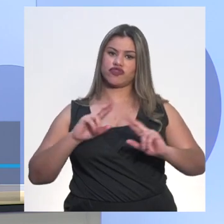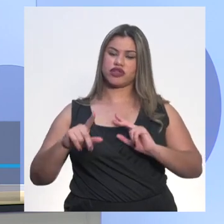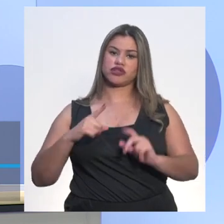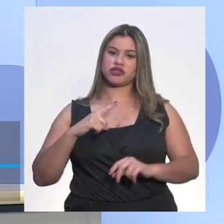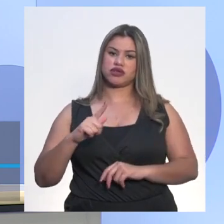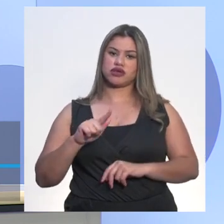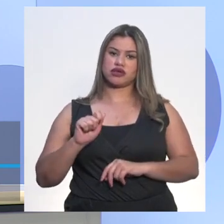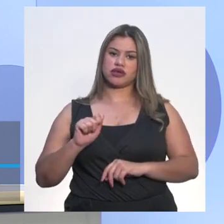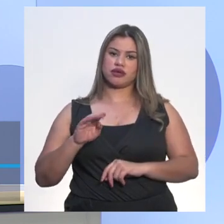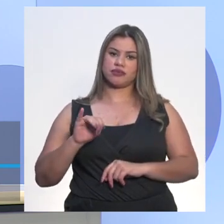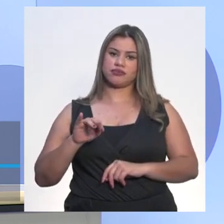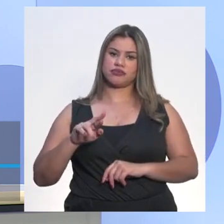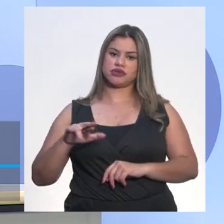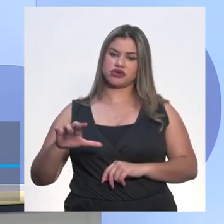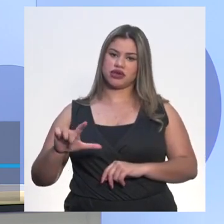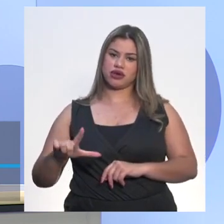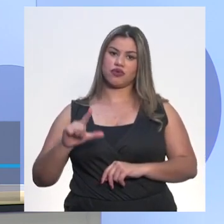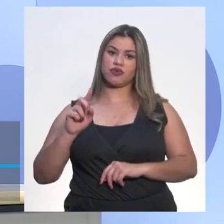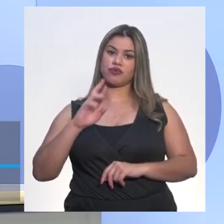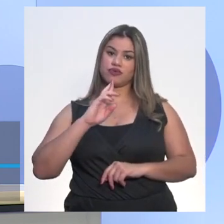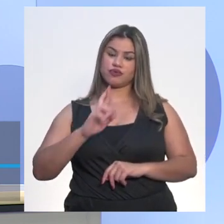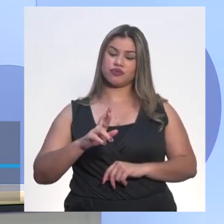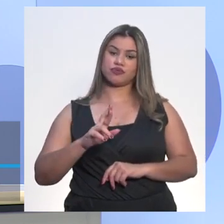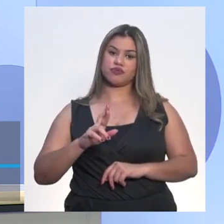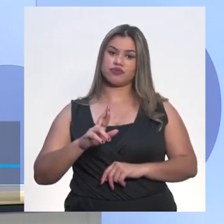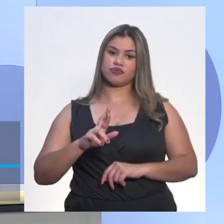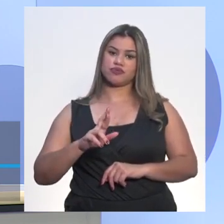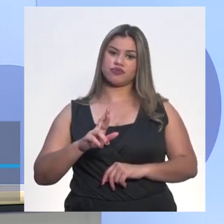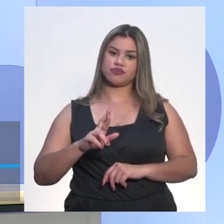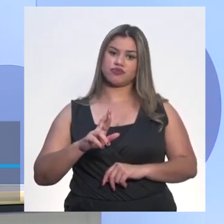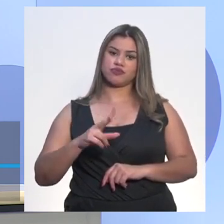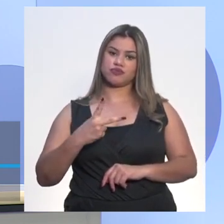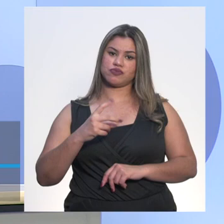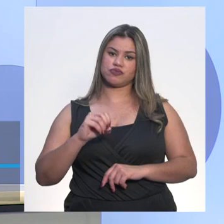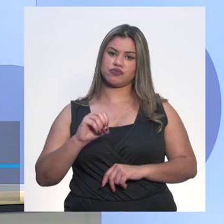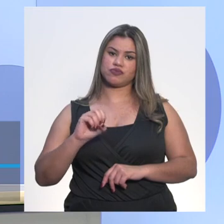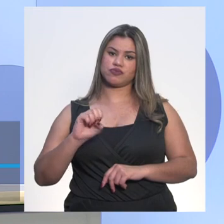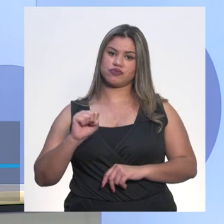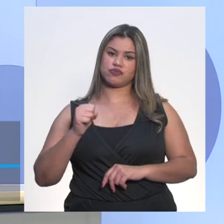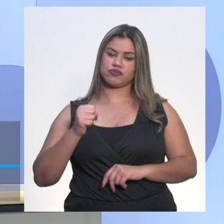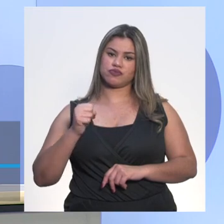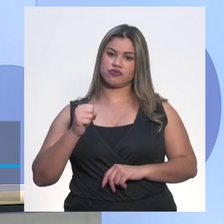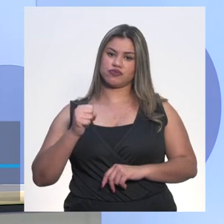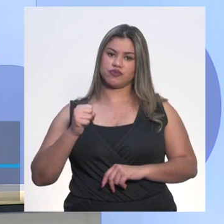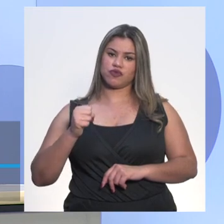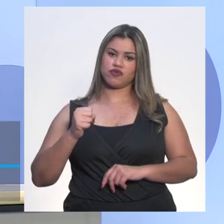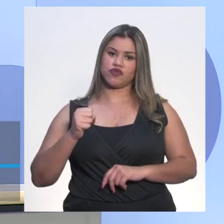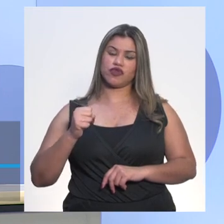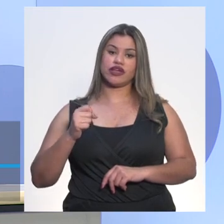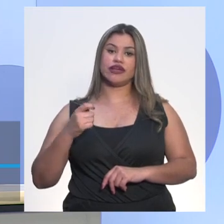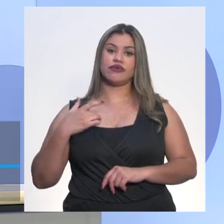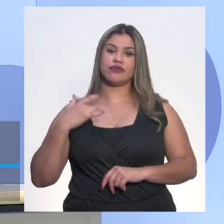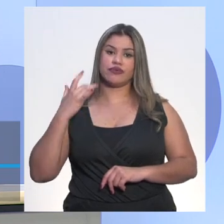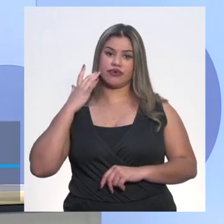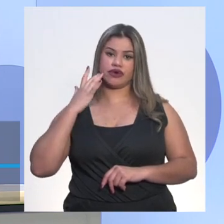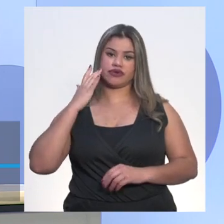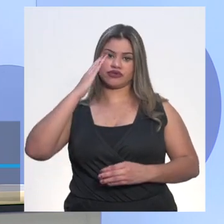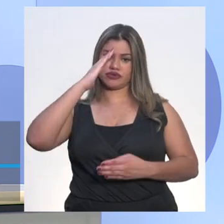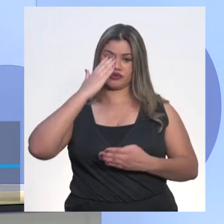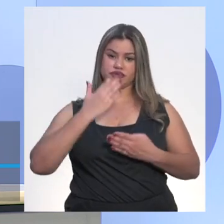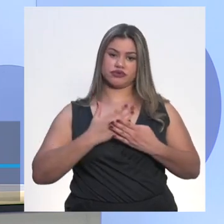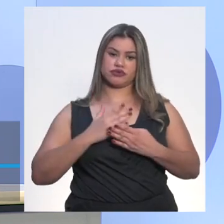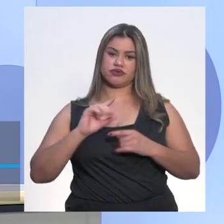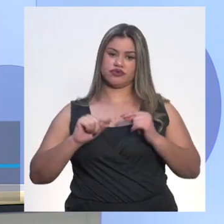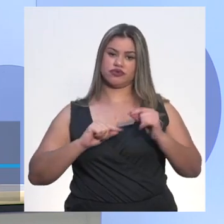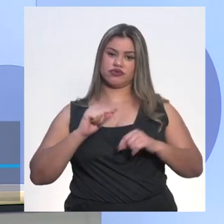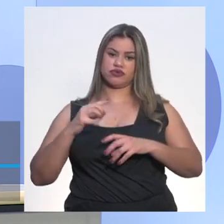o Gabriel, ele colocou 288. Inclusive, acredito muito aqui